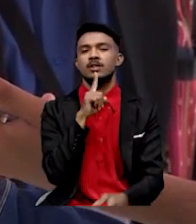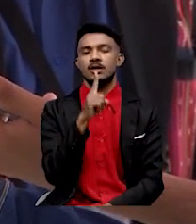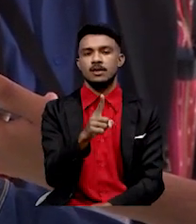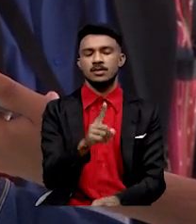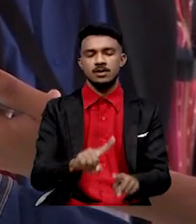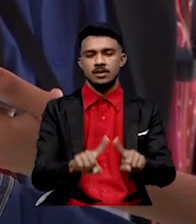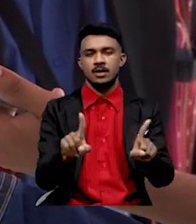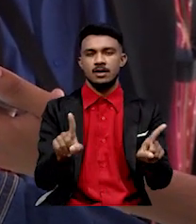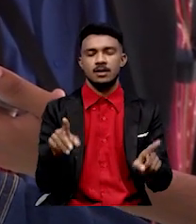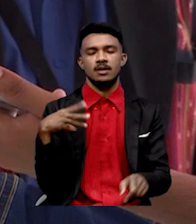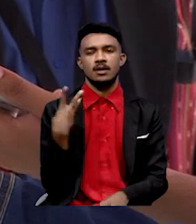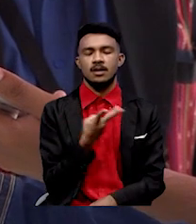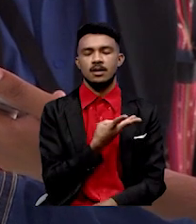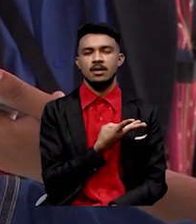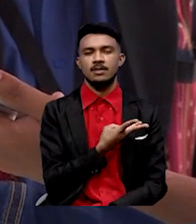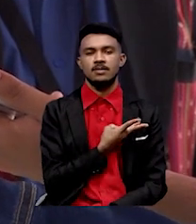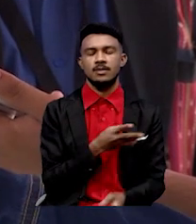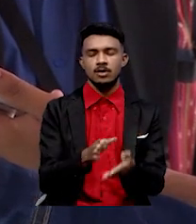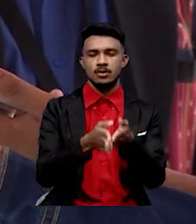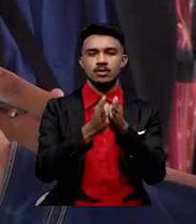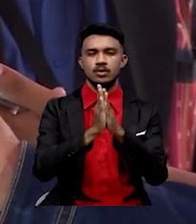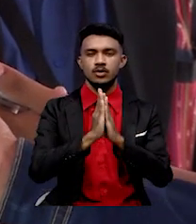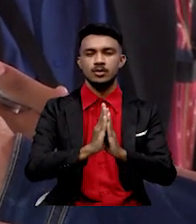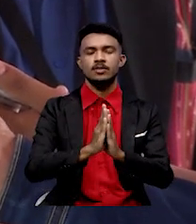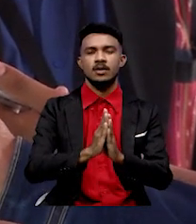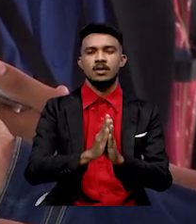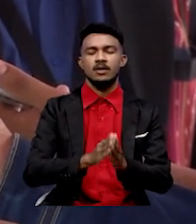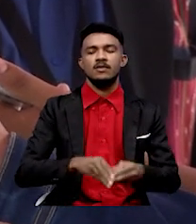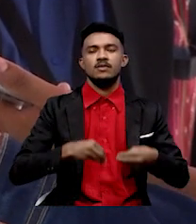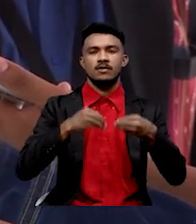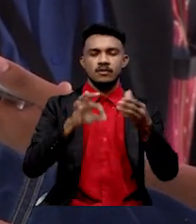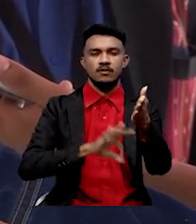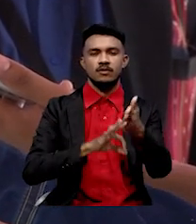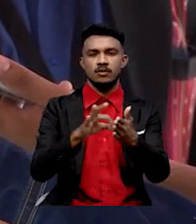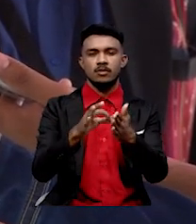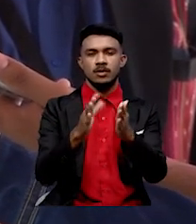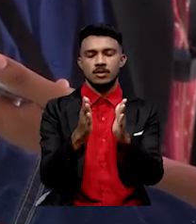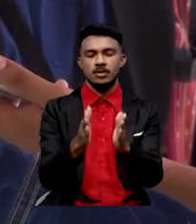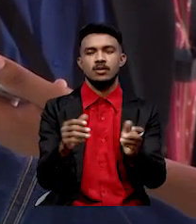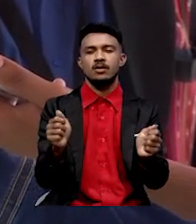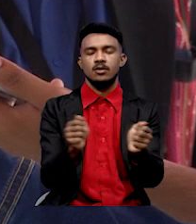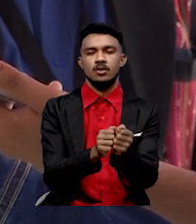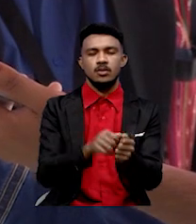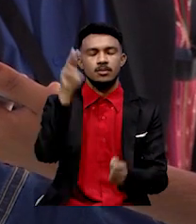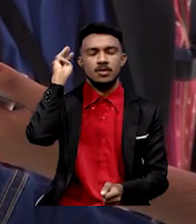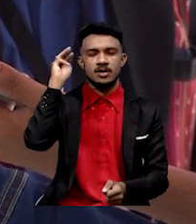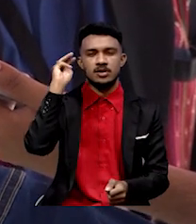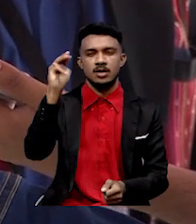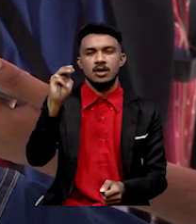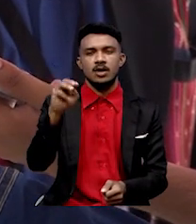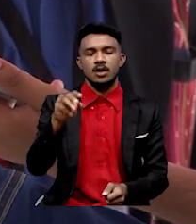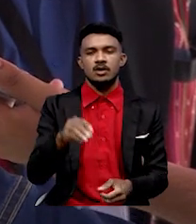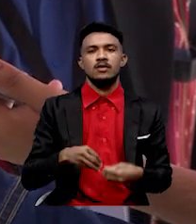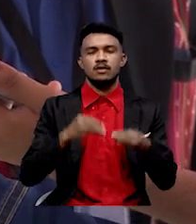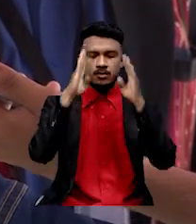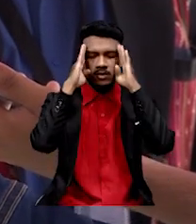Então, a minha russo para incluir informalmente o ministro, para ele dar atenção para a questão, né, ele